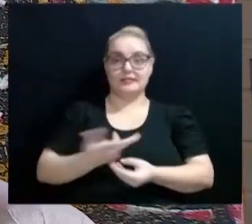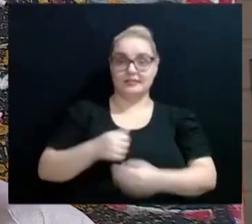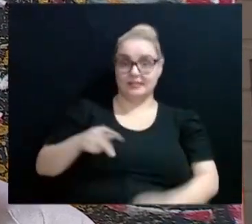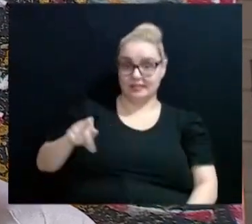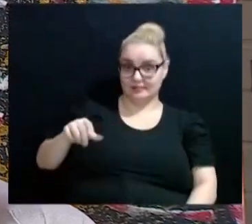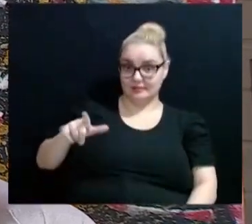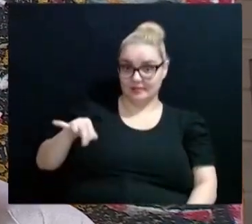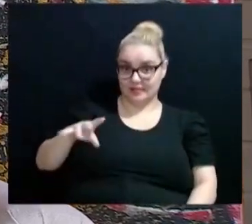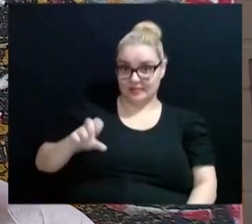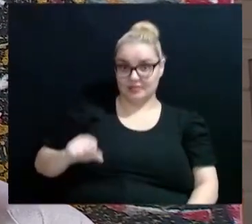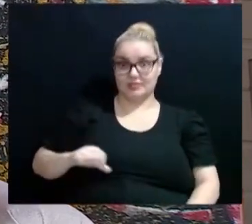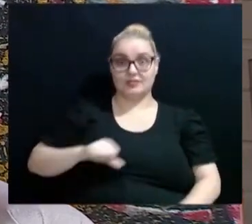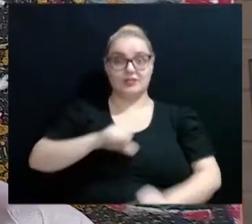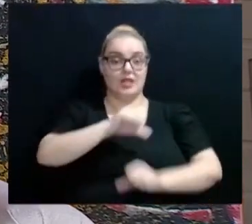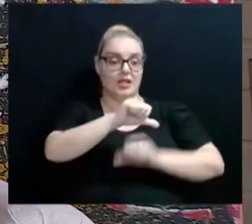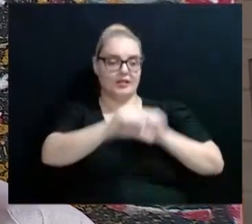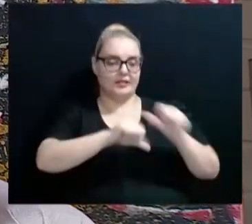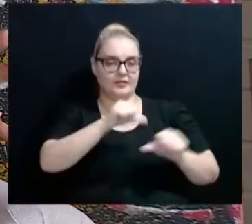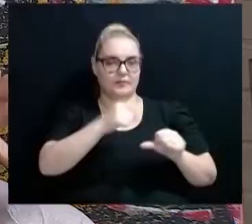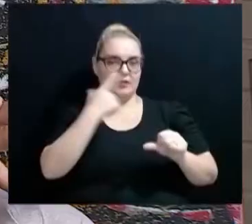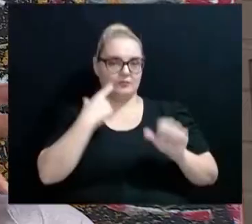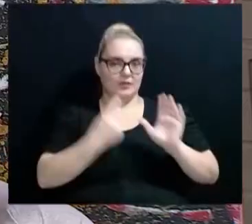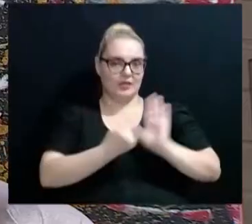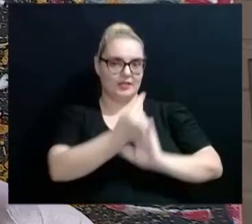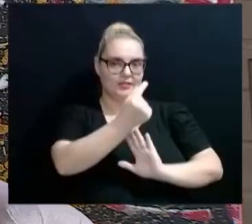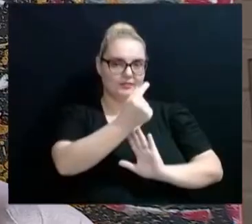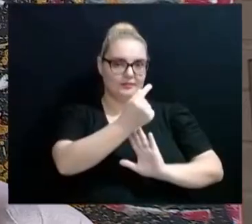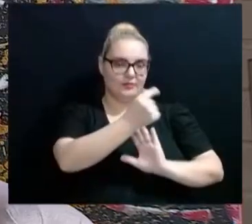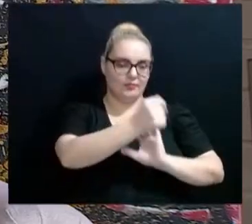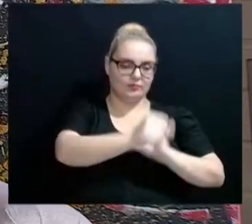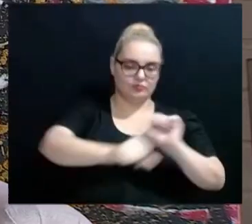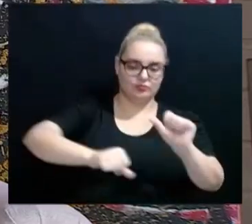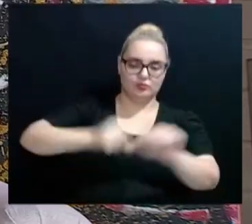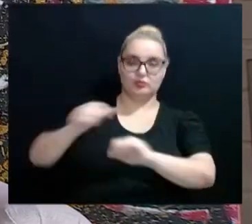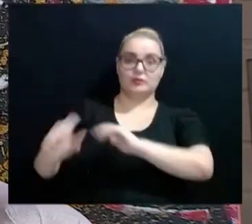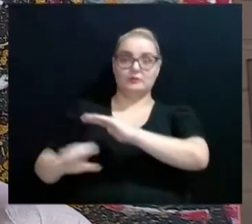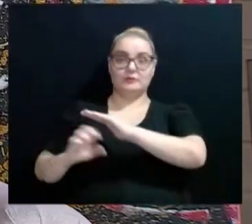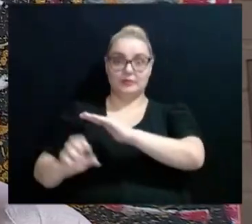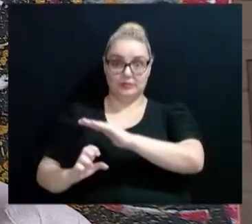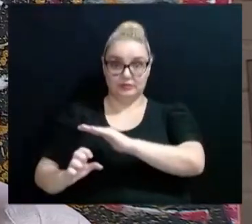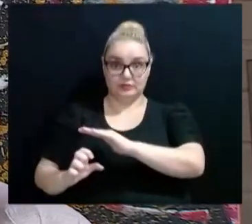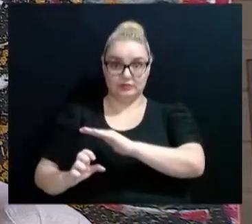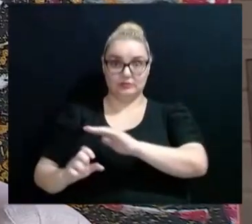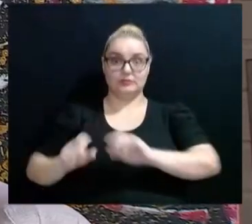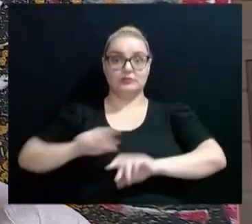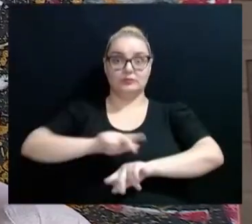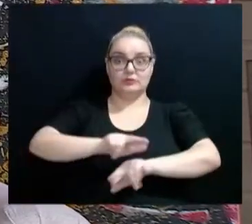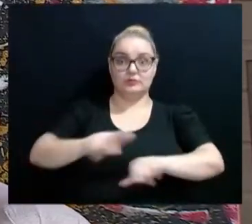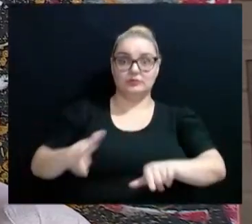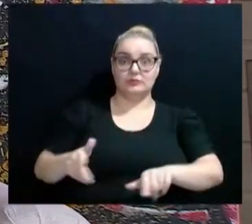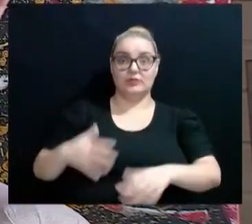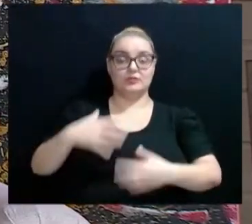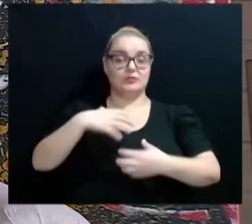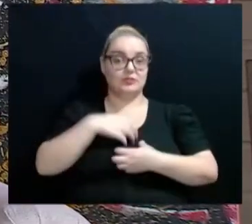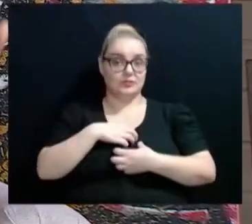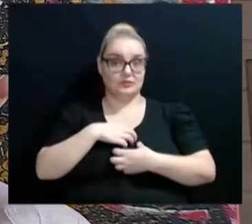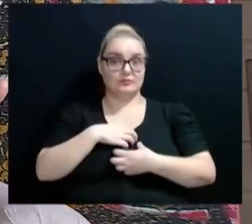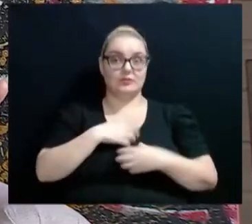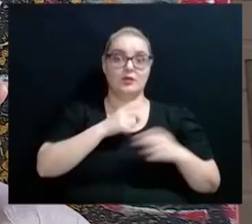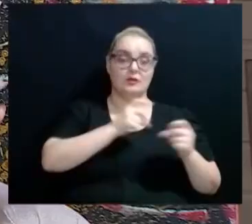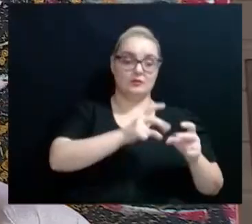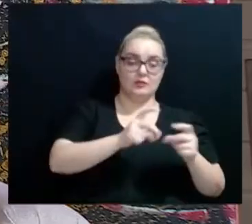porque nas artes plásticas envolve transformar a criatividade em negócio através de